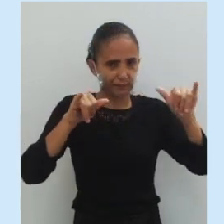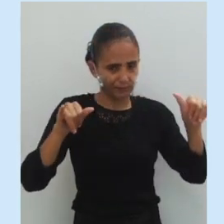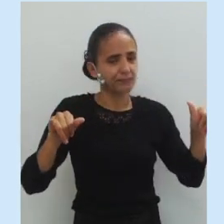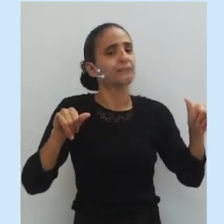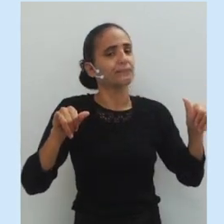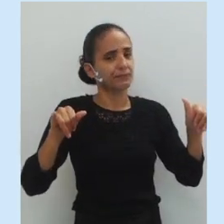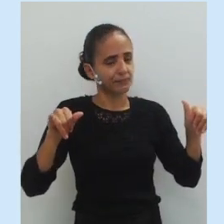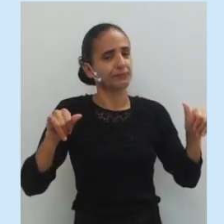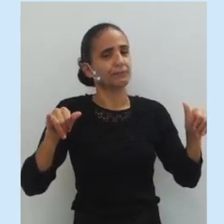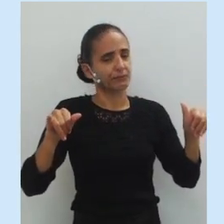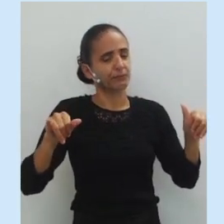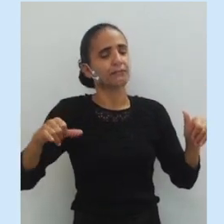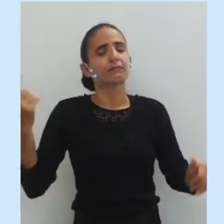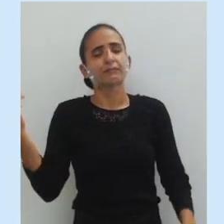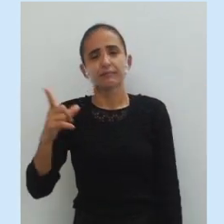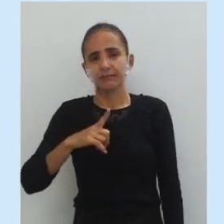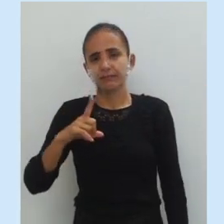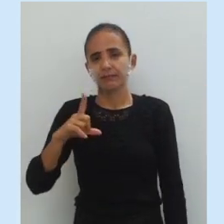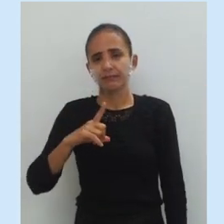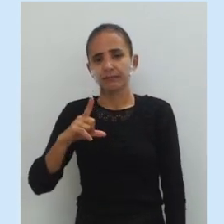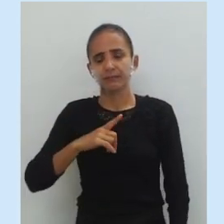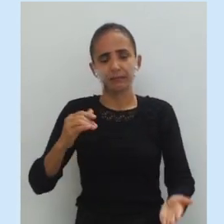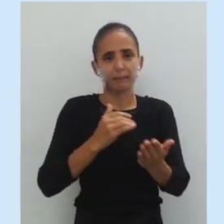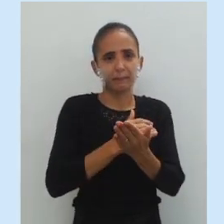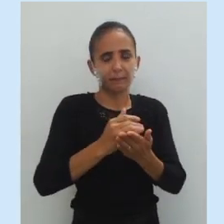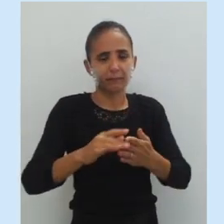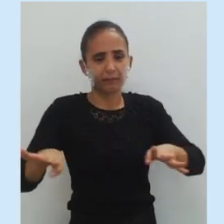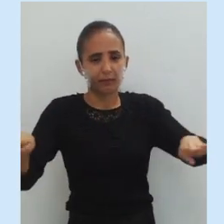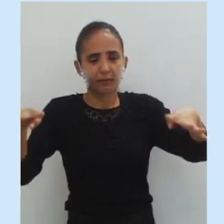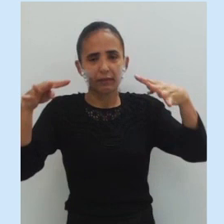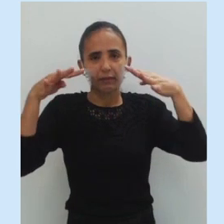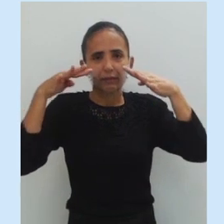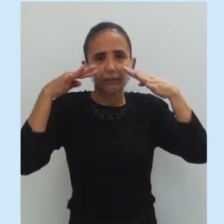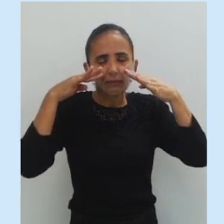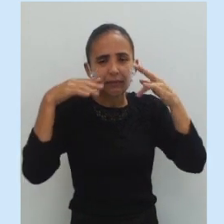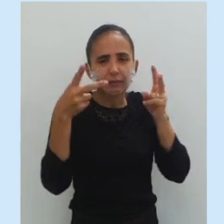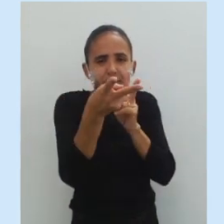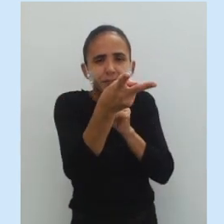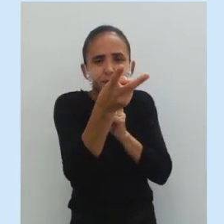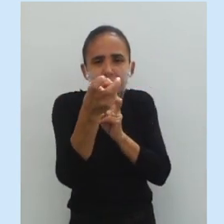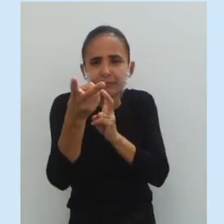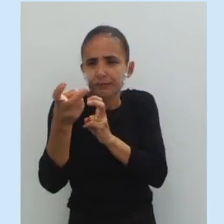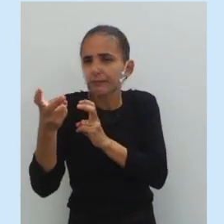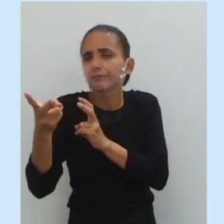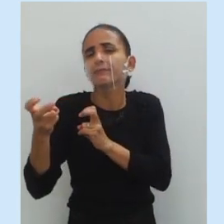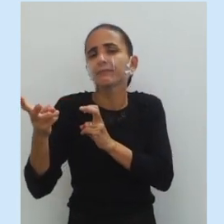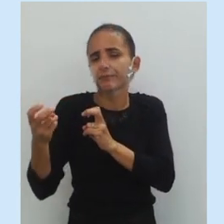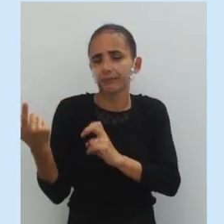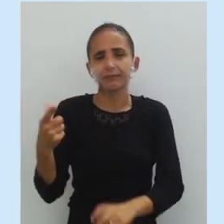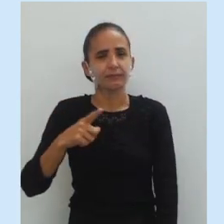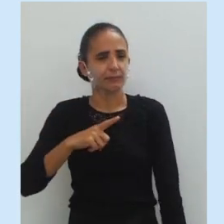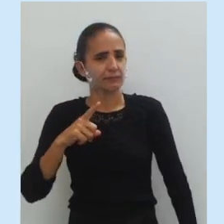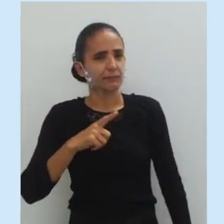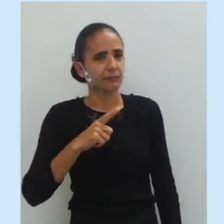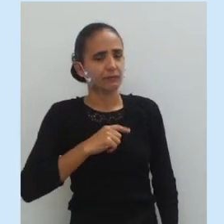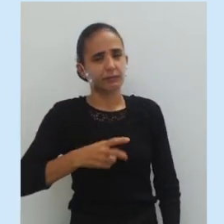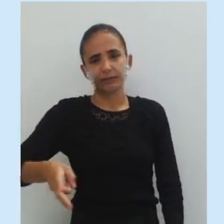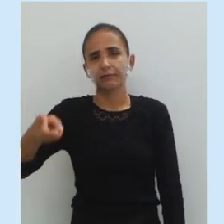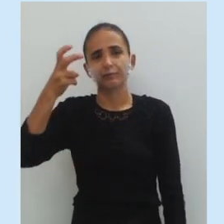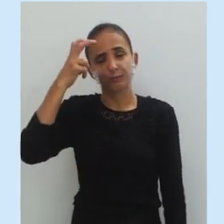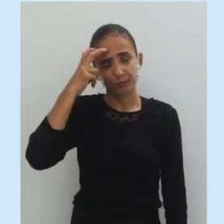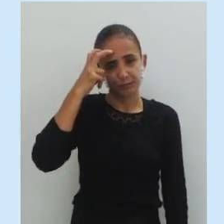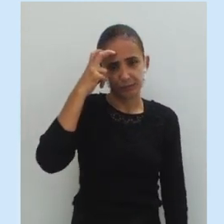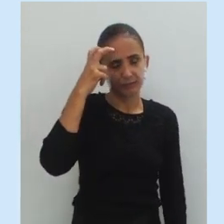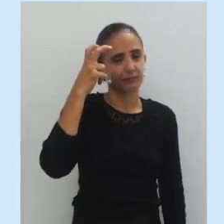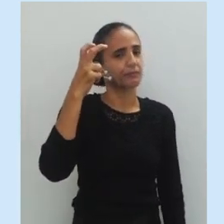ou seja, vai exigir atenção e percepção. Tem também a